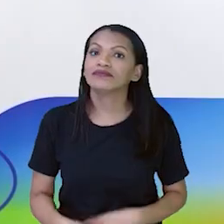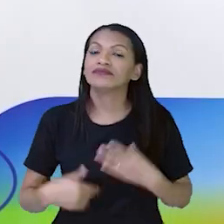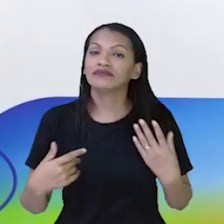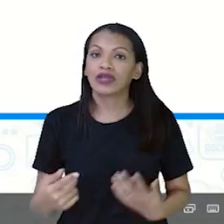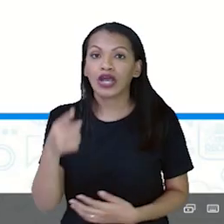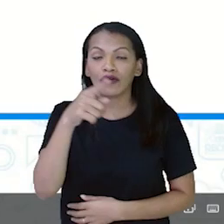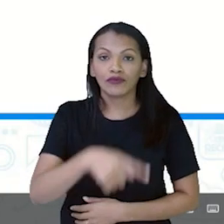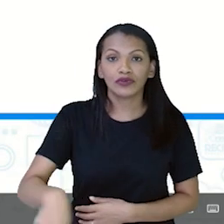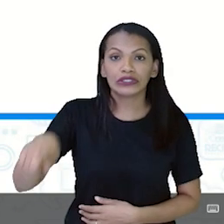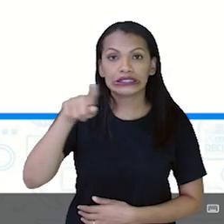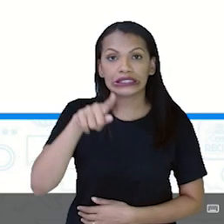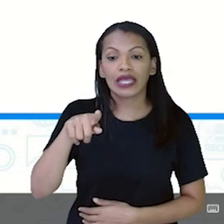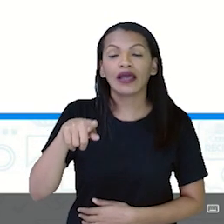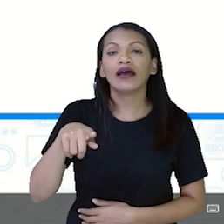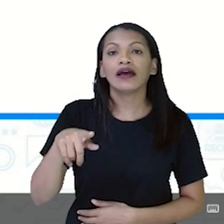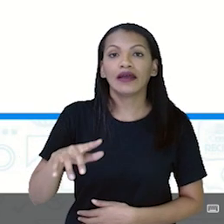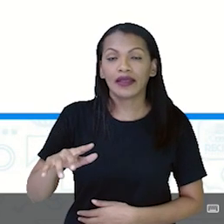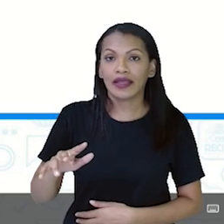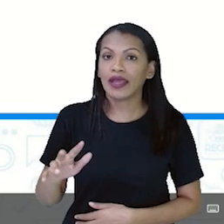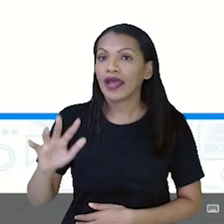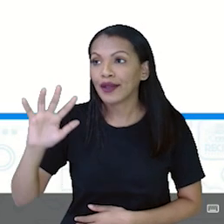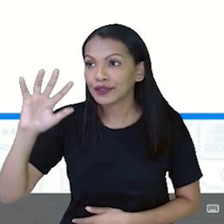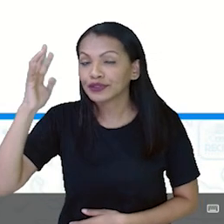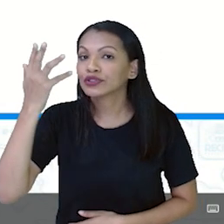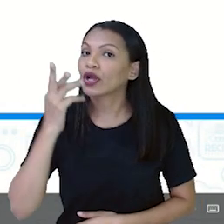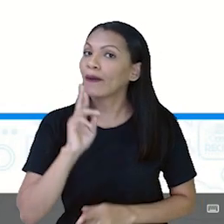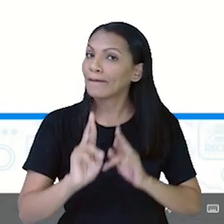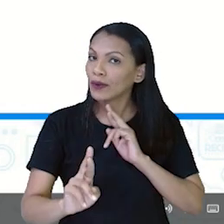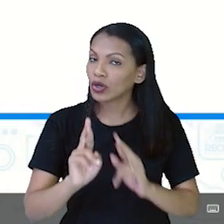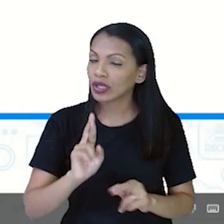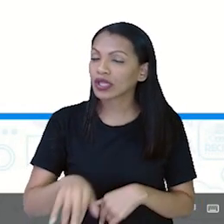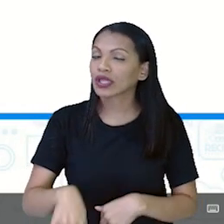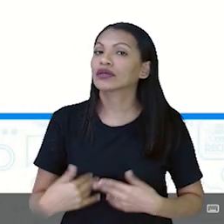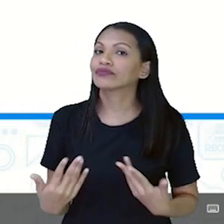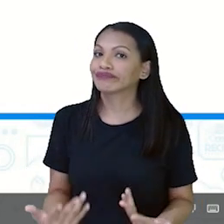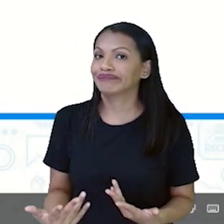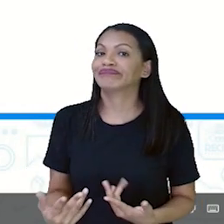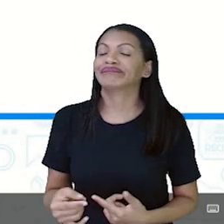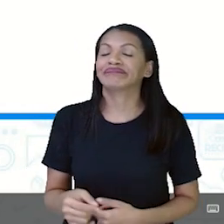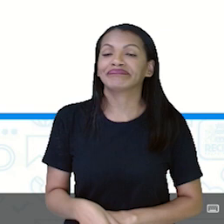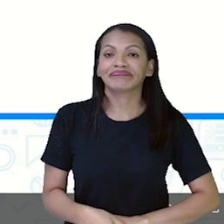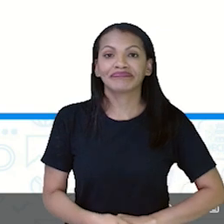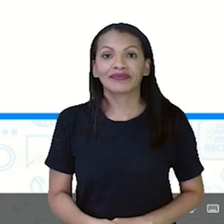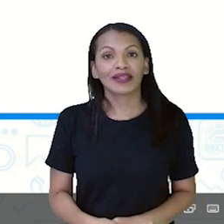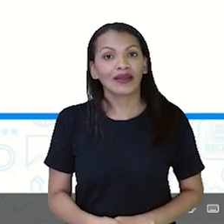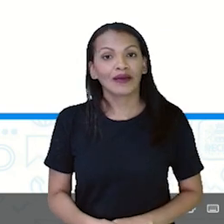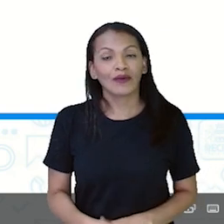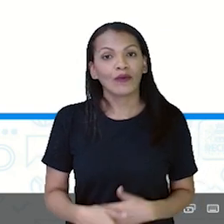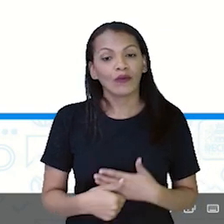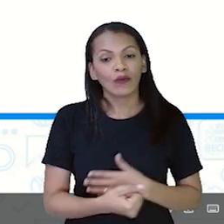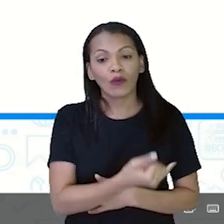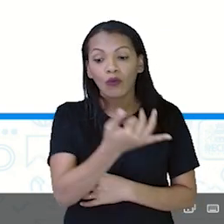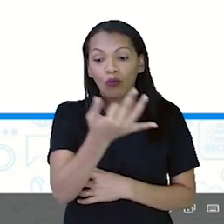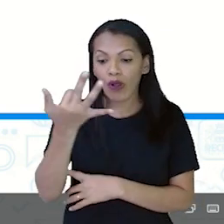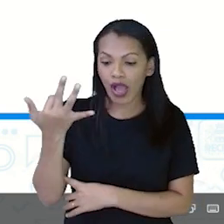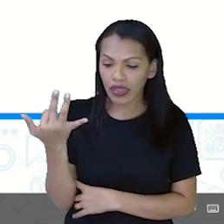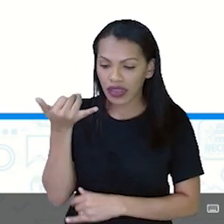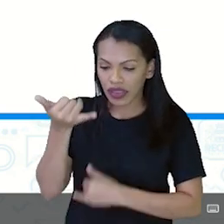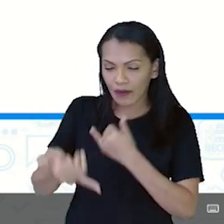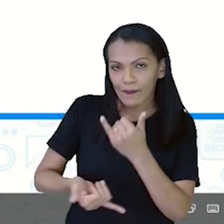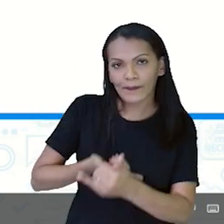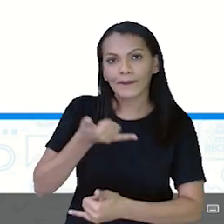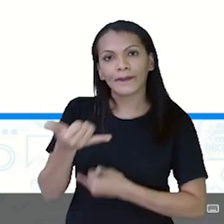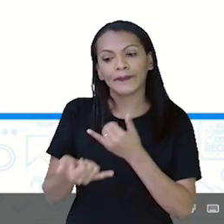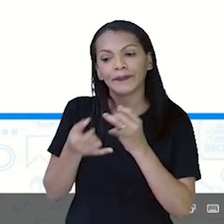que foi o skate e o pop-it, é porque eu já fui adiantando, tá? Essa parte aqui. Então, quantos brinquedos